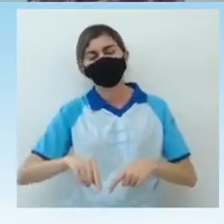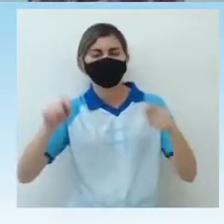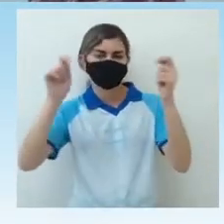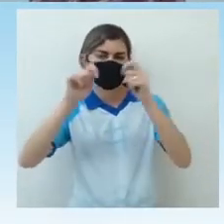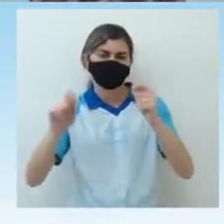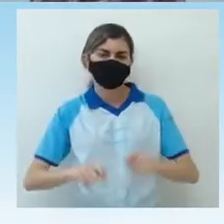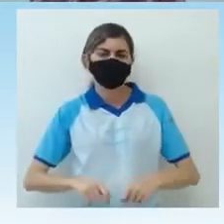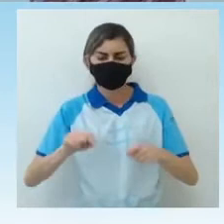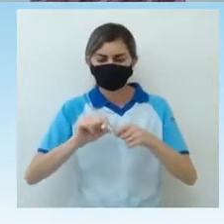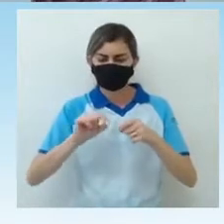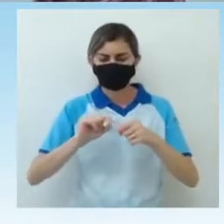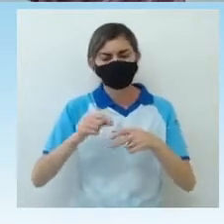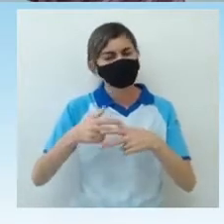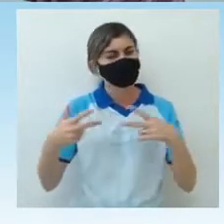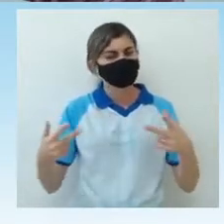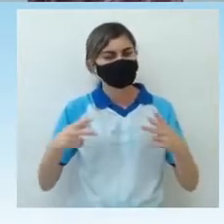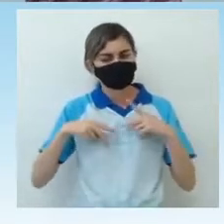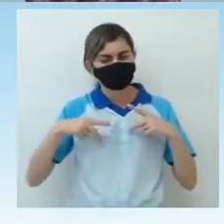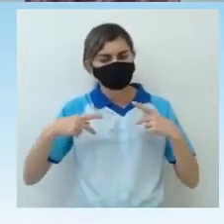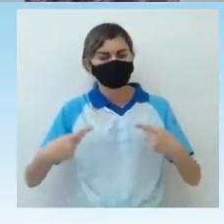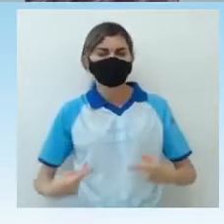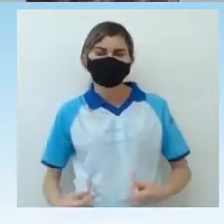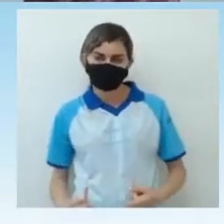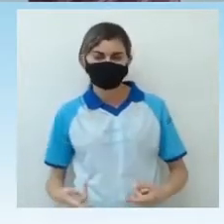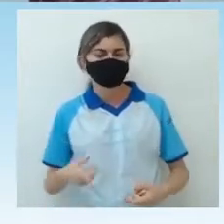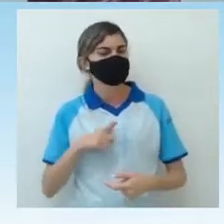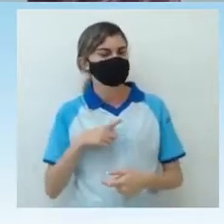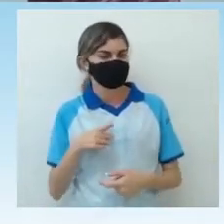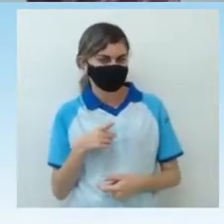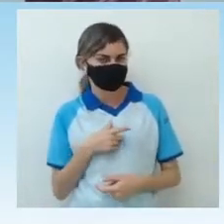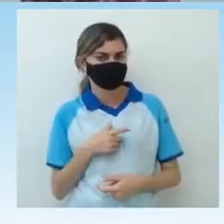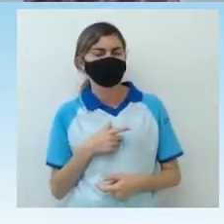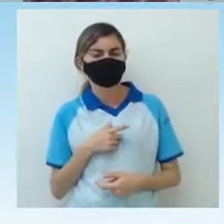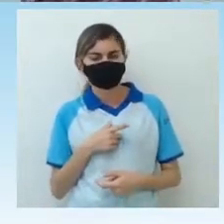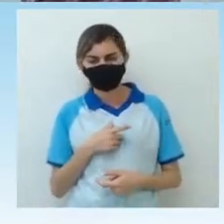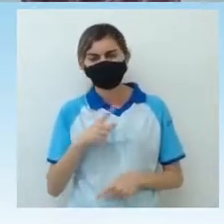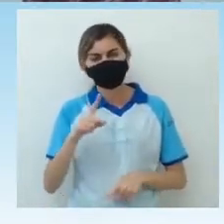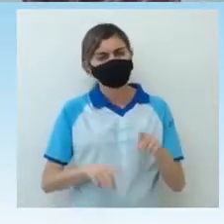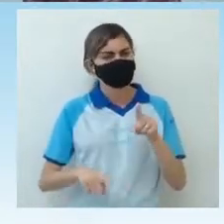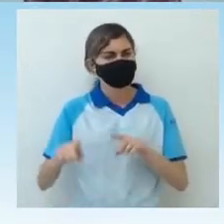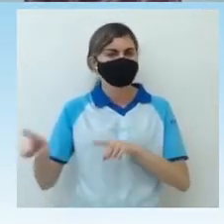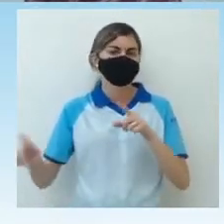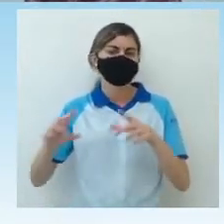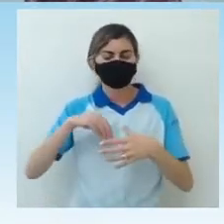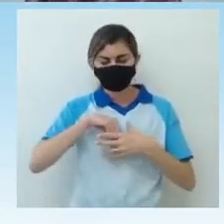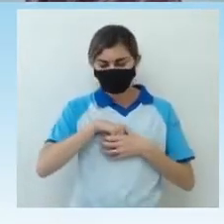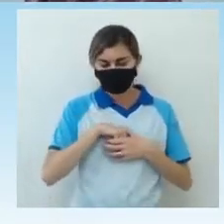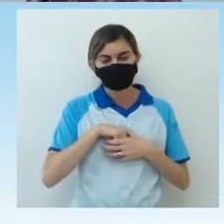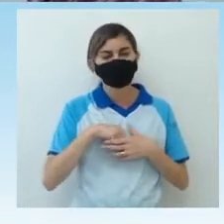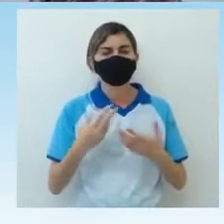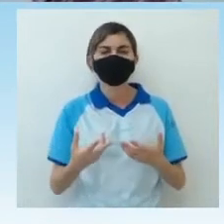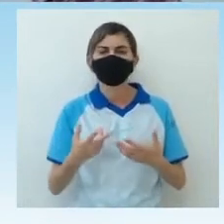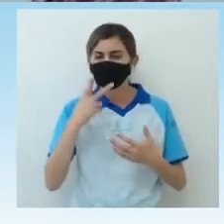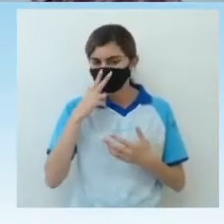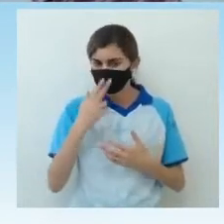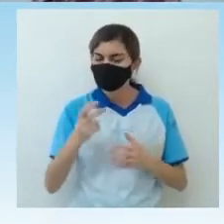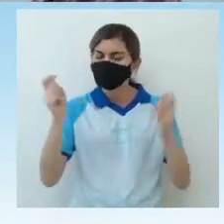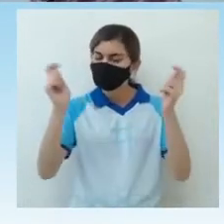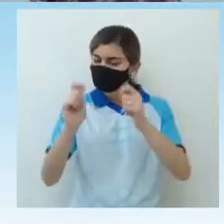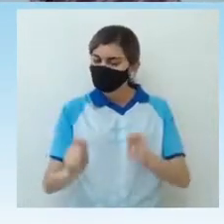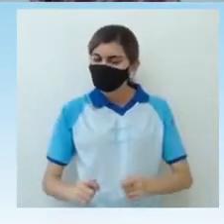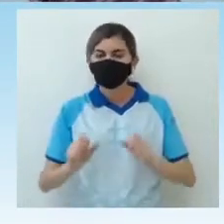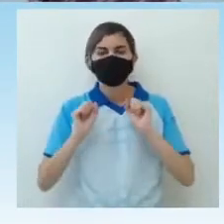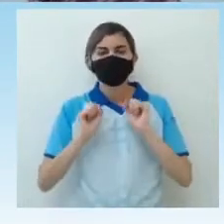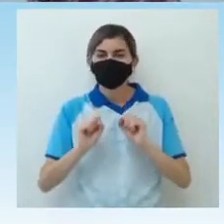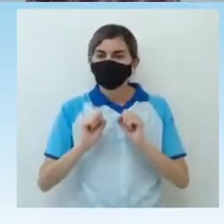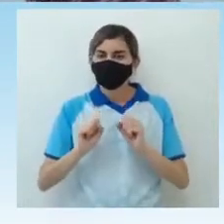produção humana, o ser humano tem essas variantes dentro de si. Então, mesmo a arte pode